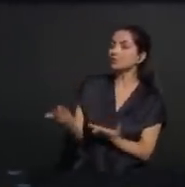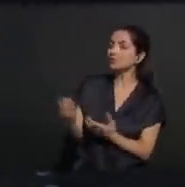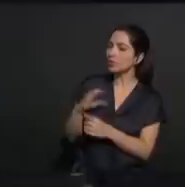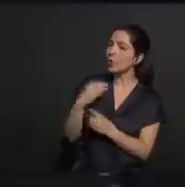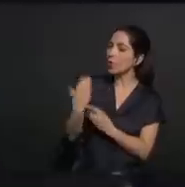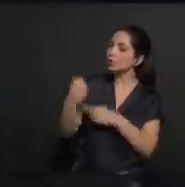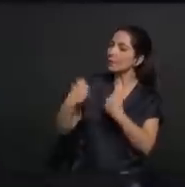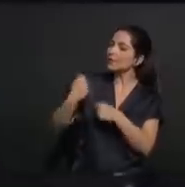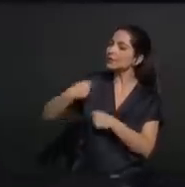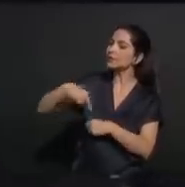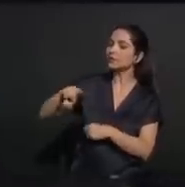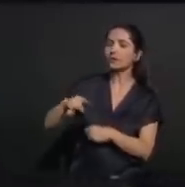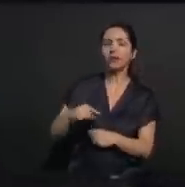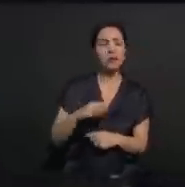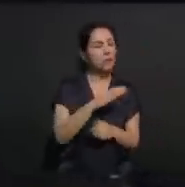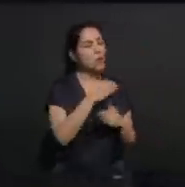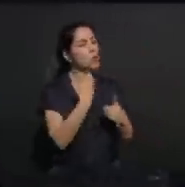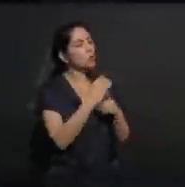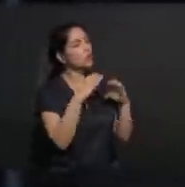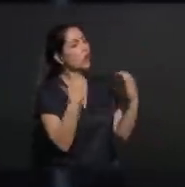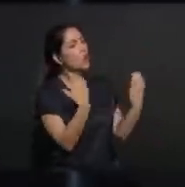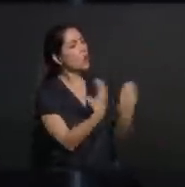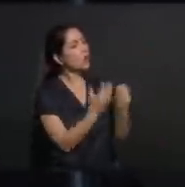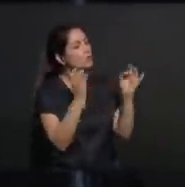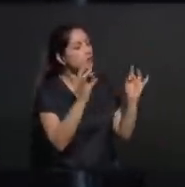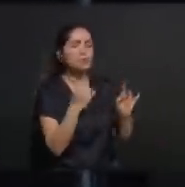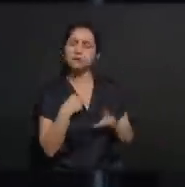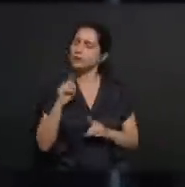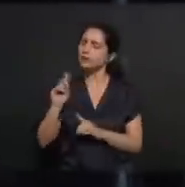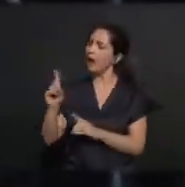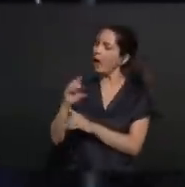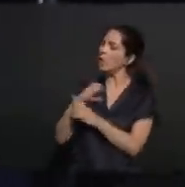Mas por que vai ter no seu culto? É congresso? Não, é culto normal.